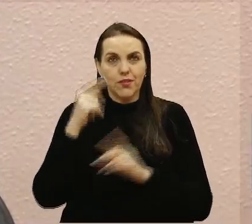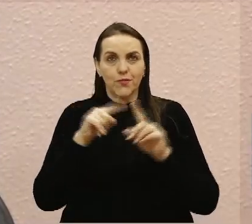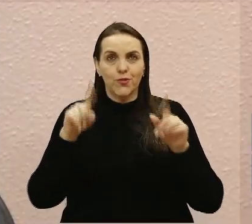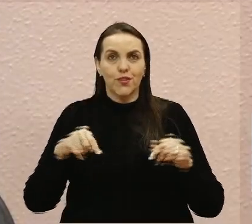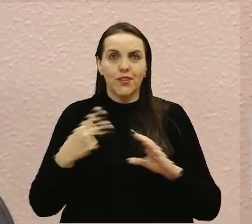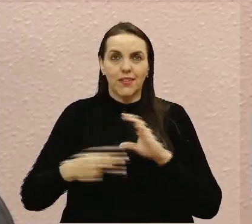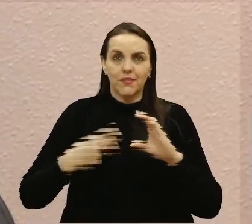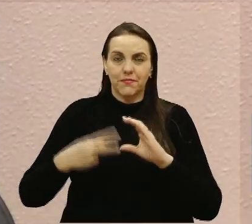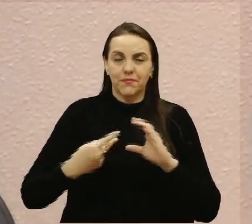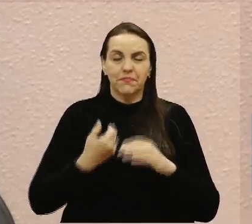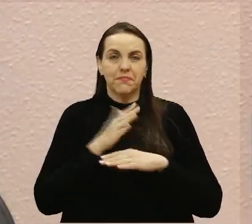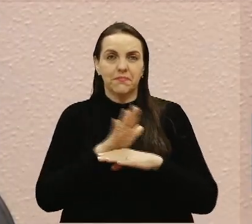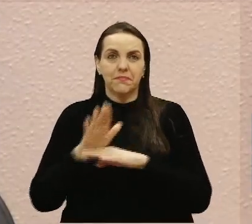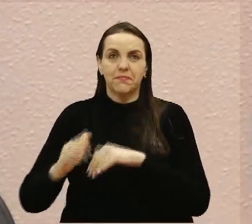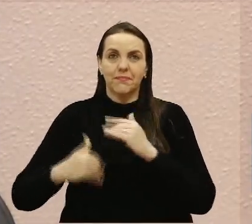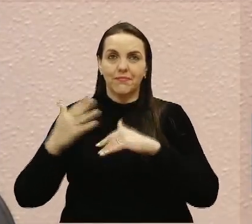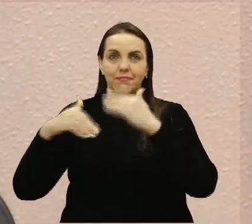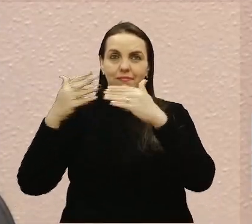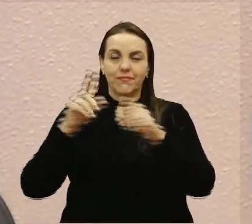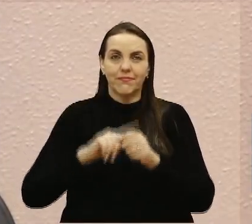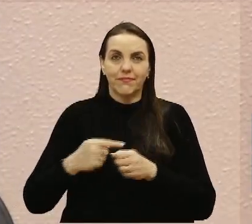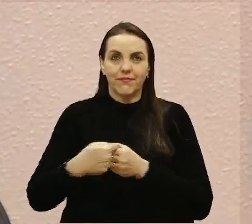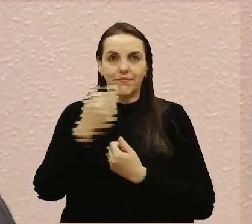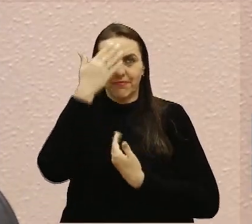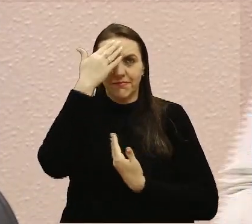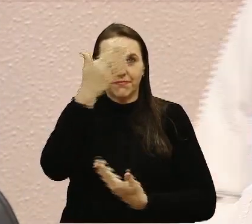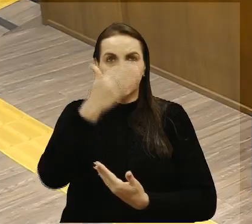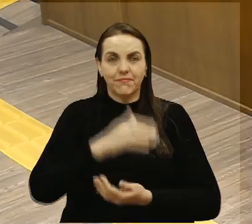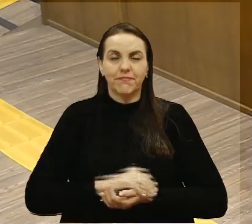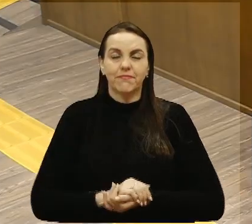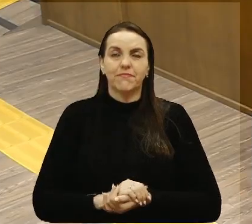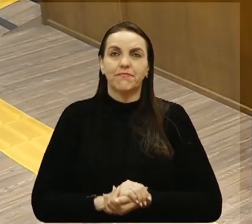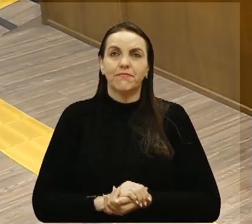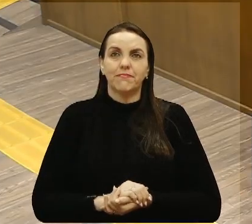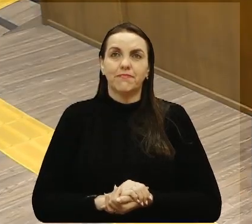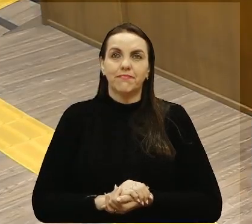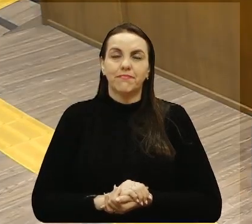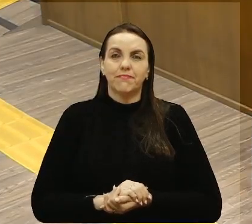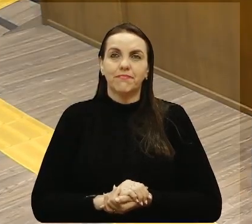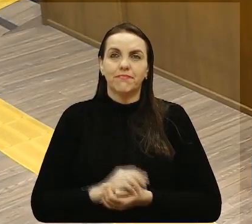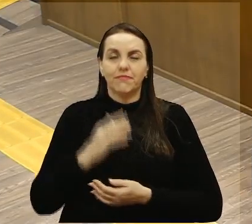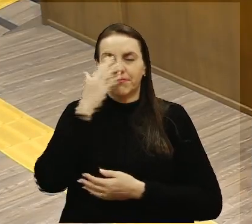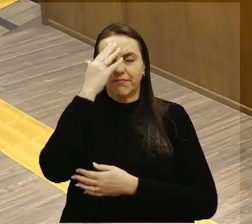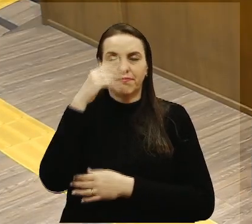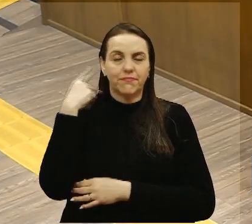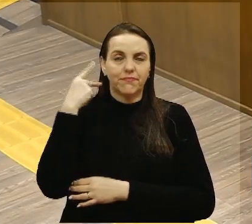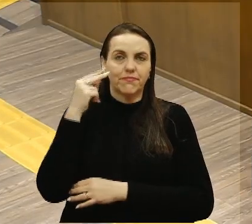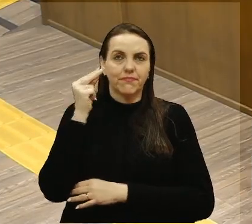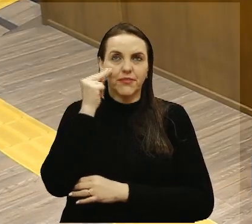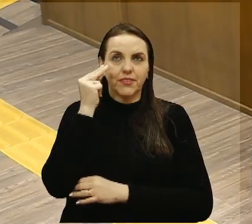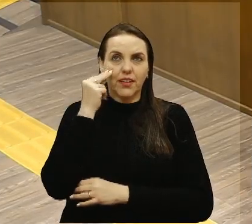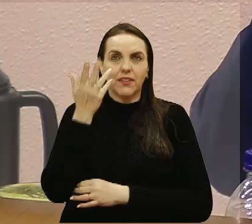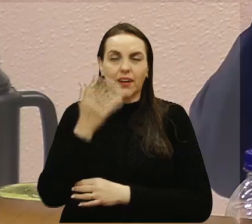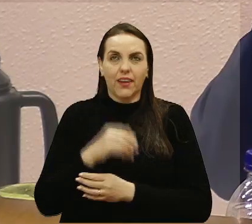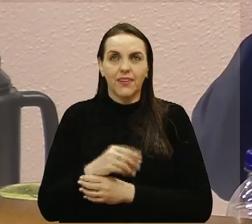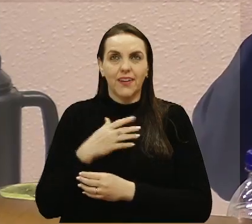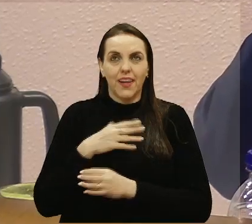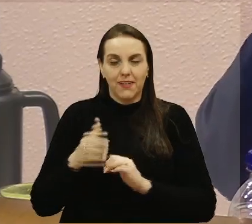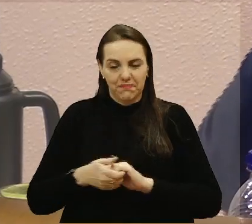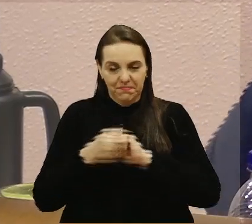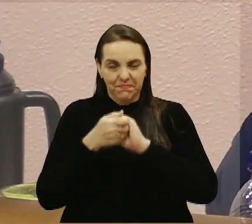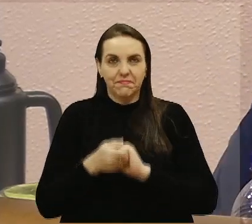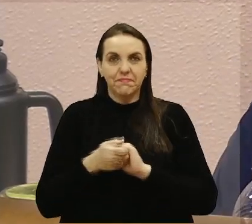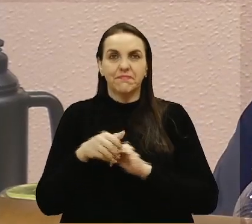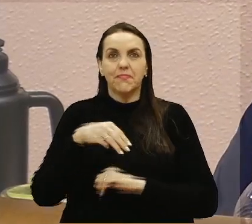que tanto auxiliou no desenvolvimento dessa cidade. Muito obrigado, presidente Lucas. Obrigado, vereador Cláudio Libardi. Saudar aqui em nome do Maurício